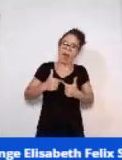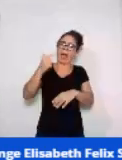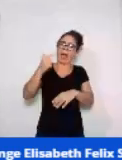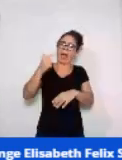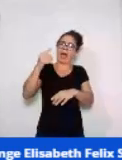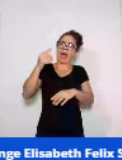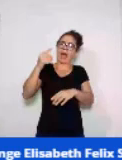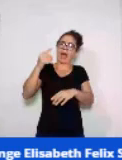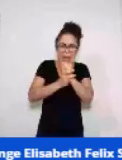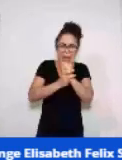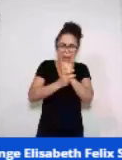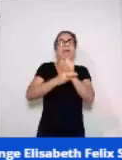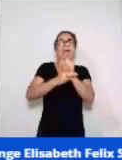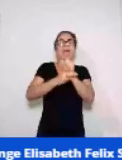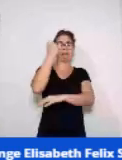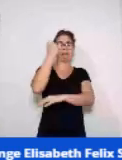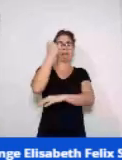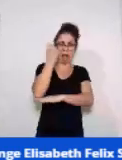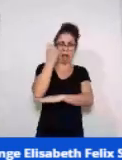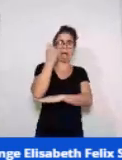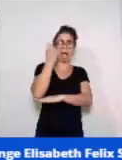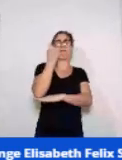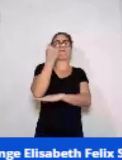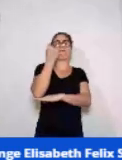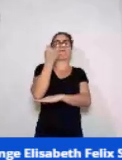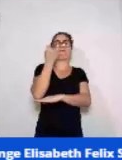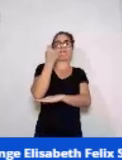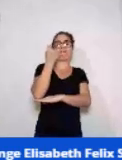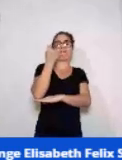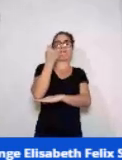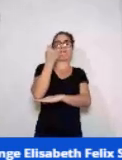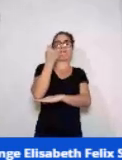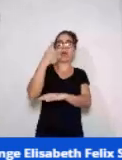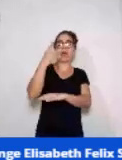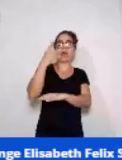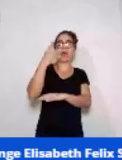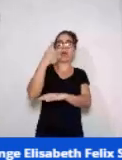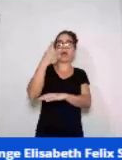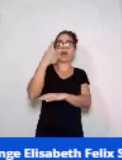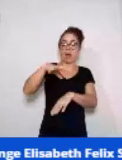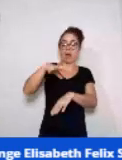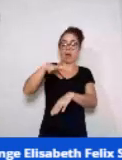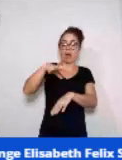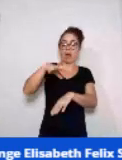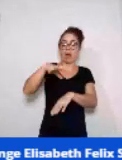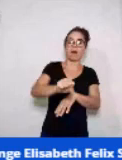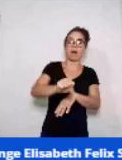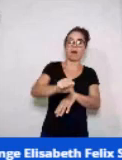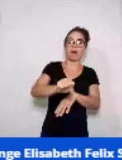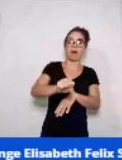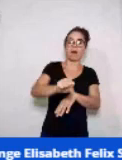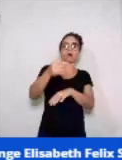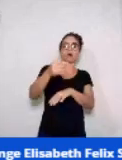celular. E com o dedinho, ele tentava destravar, conseguia destravar. Aí eu olhei para ele e falei assim,